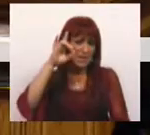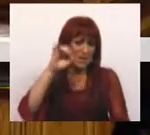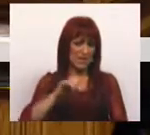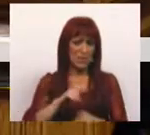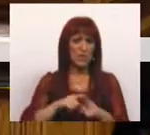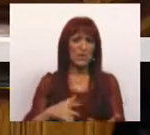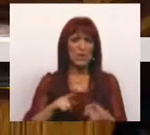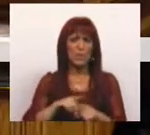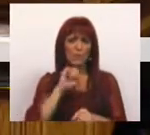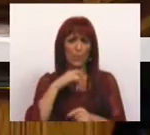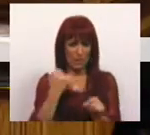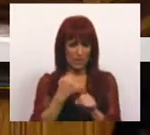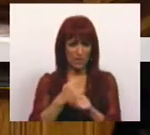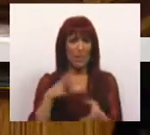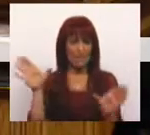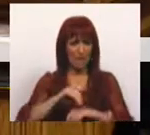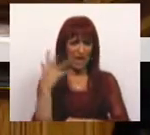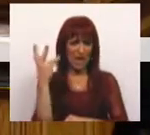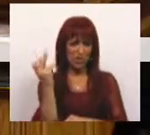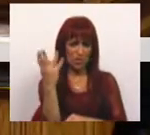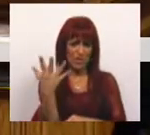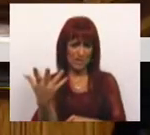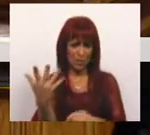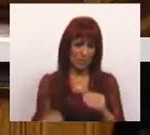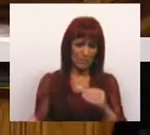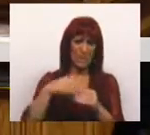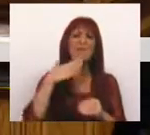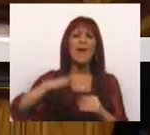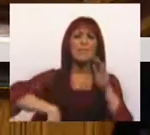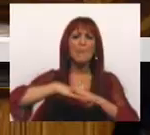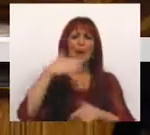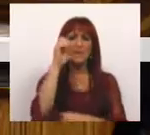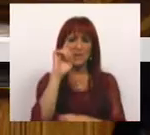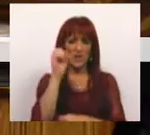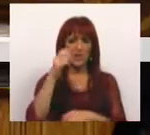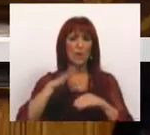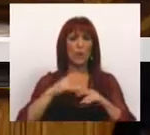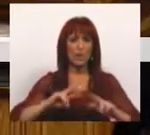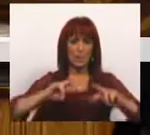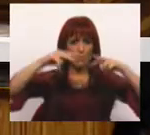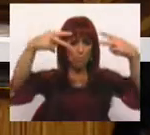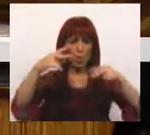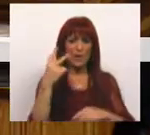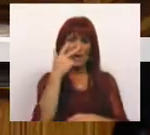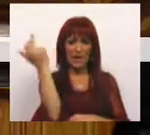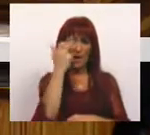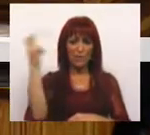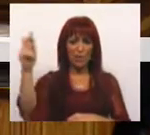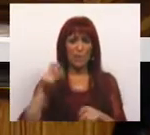poder destes exercer a sua atividade por mais 5 anos, portanto até aos 65. Com o aumento da idade da reforma, há